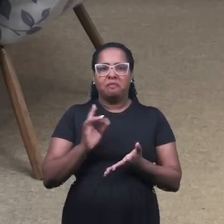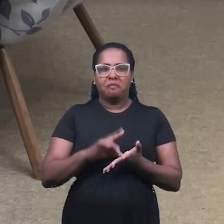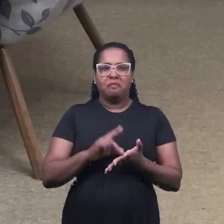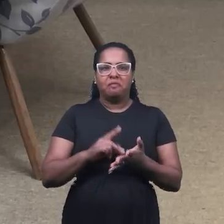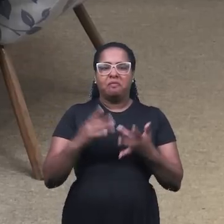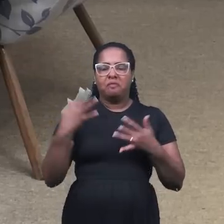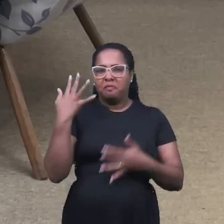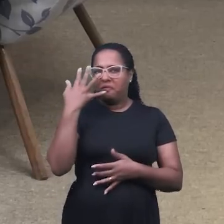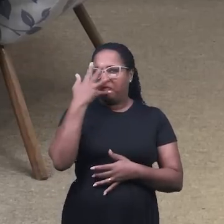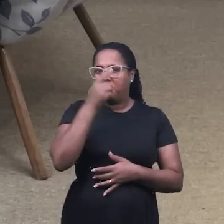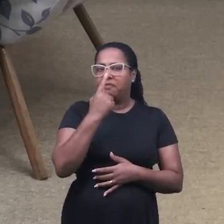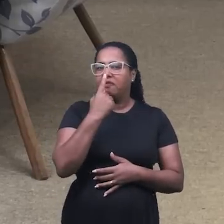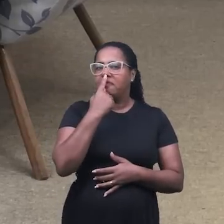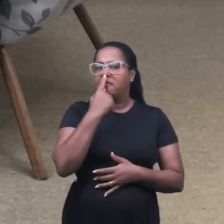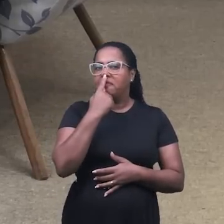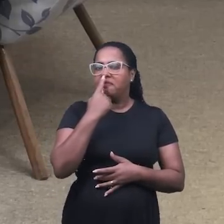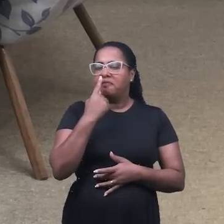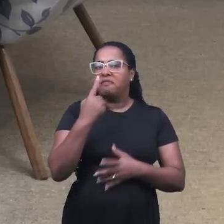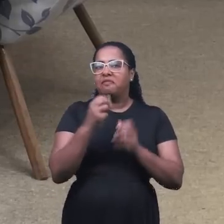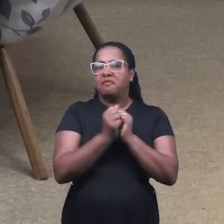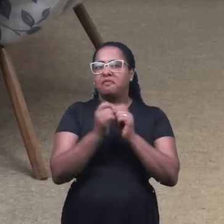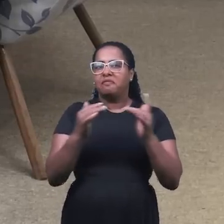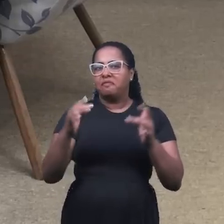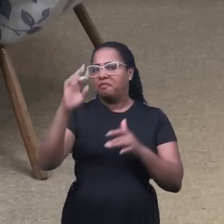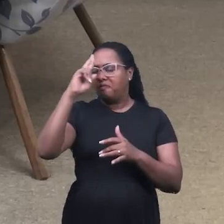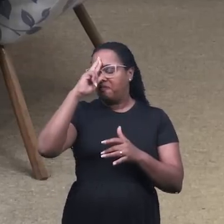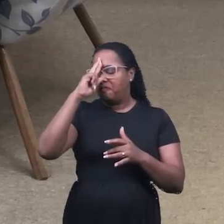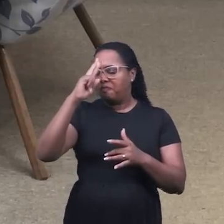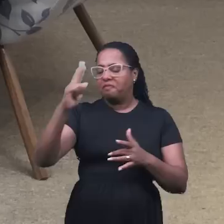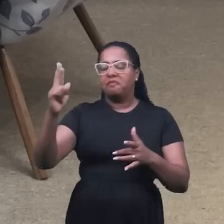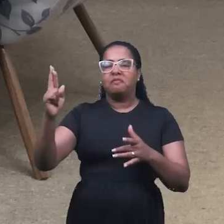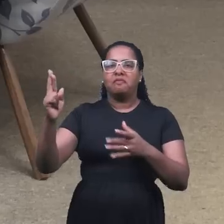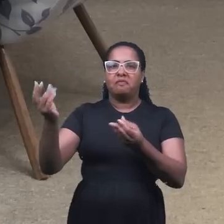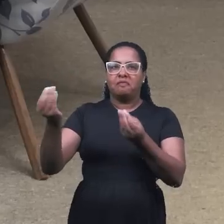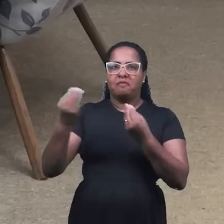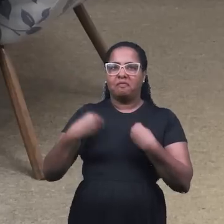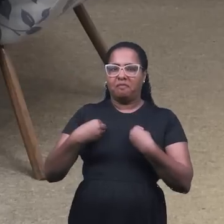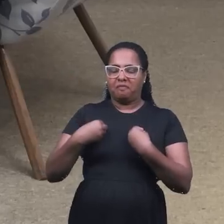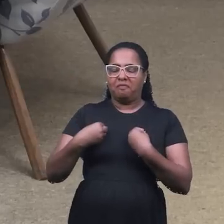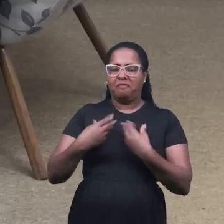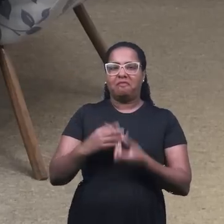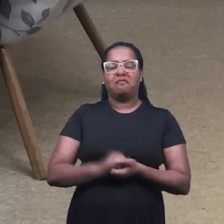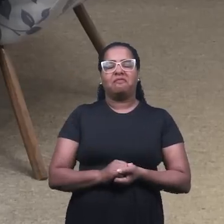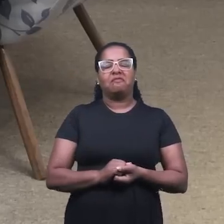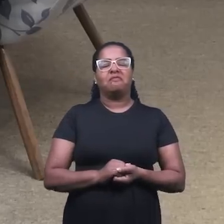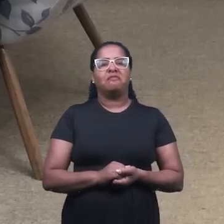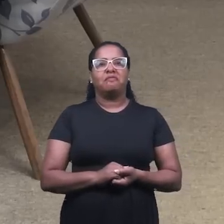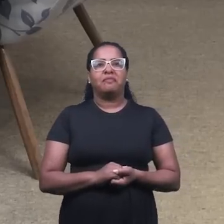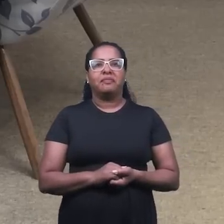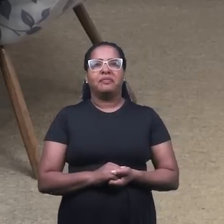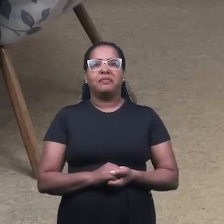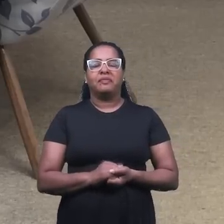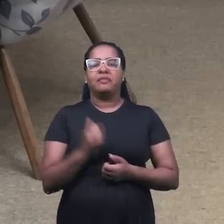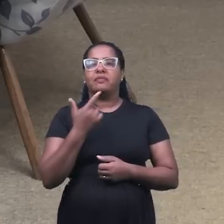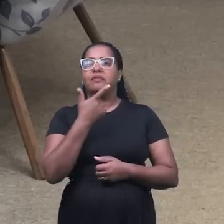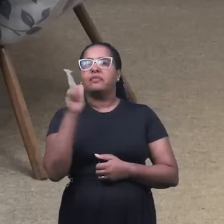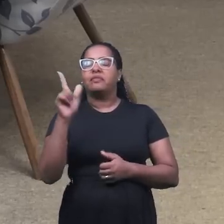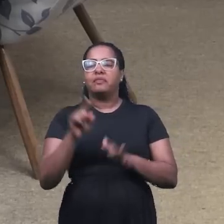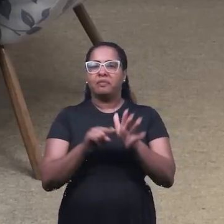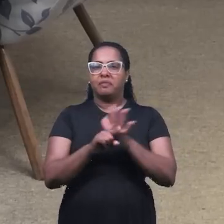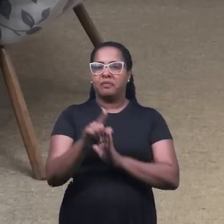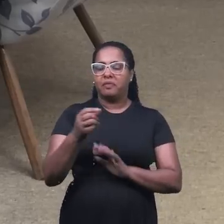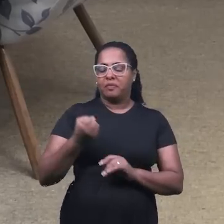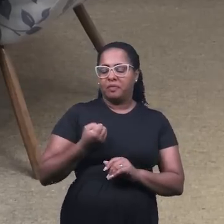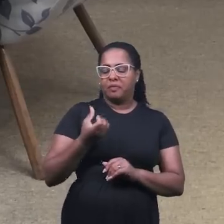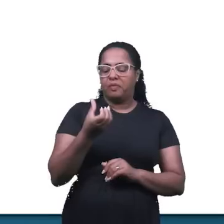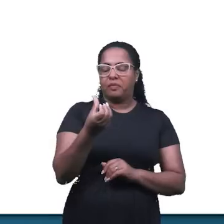A beleza dessa intimidade gloriosa que o Senhor nos permite ter com Ele, não é? Glória a Jesus. Vamos à próxima pergunta, de